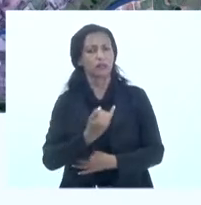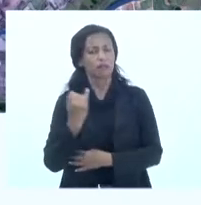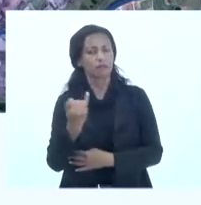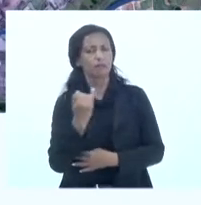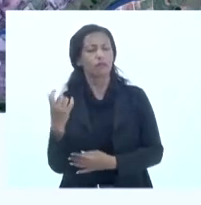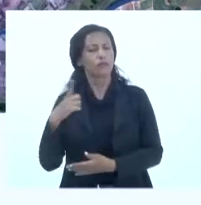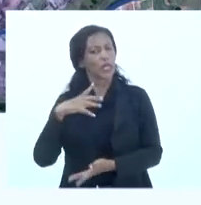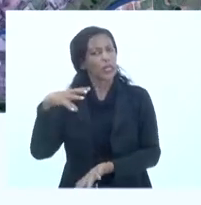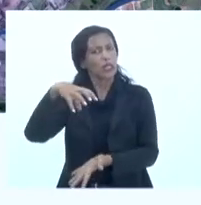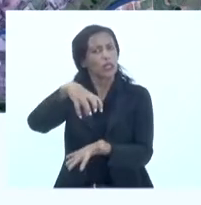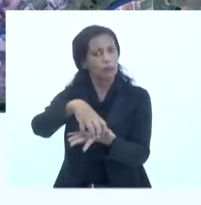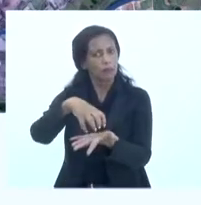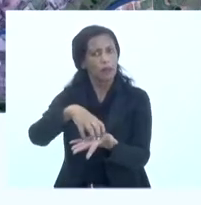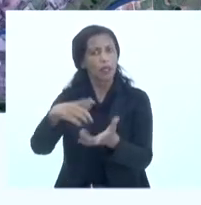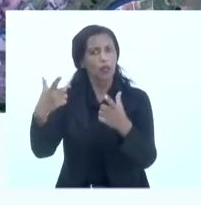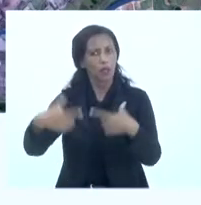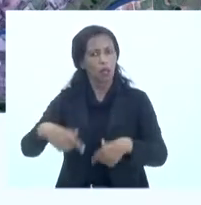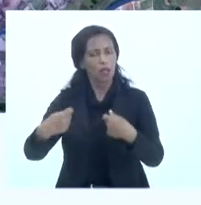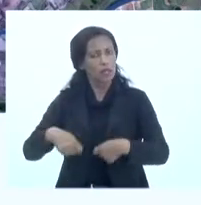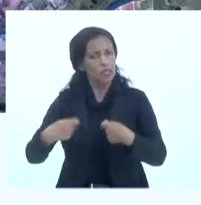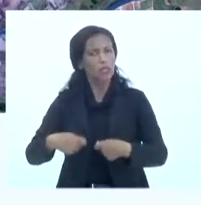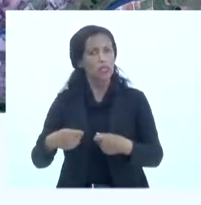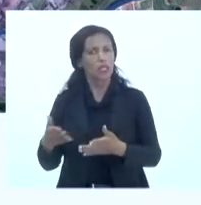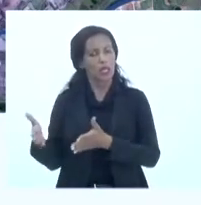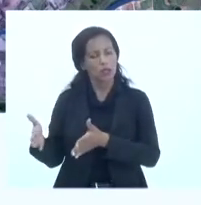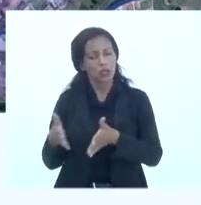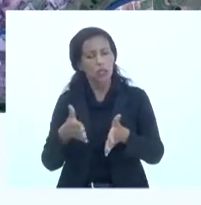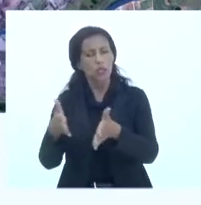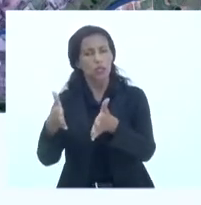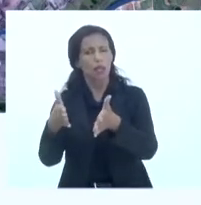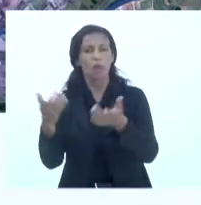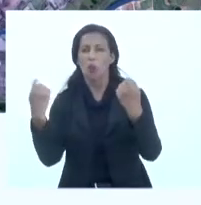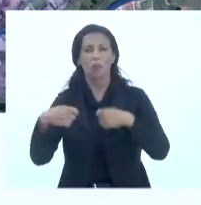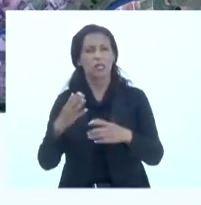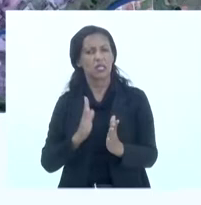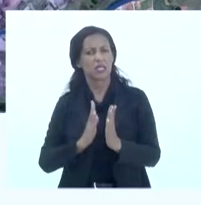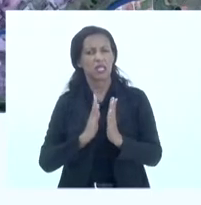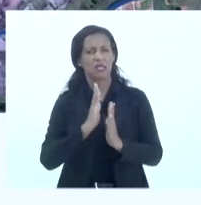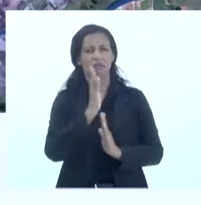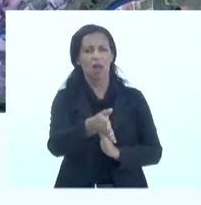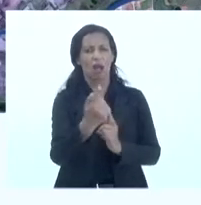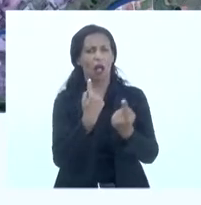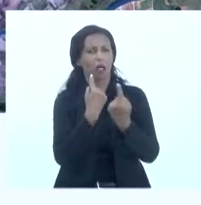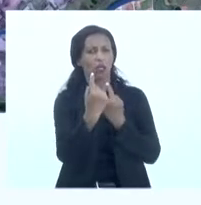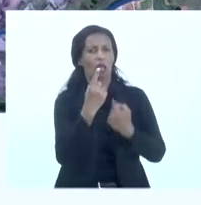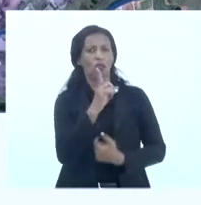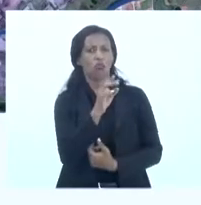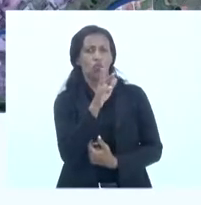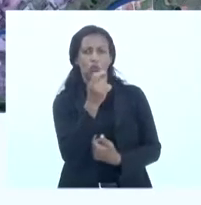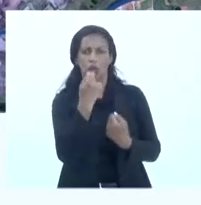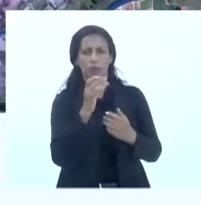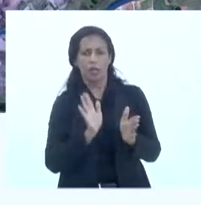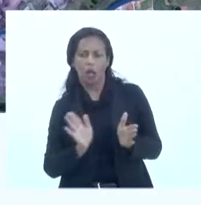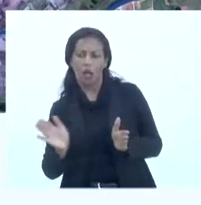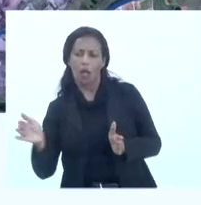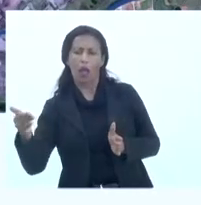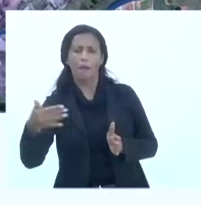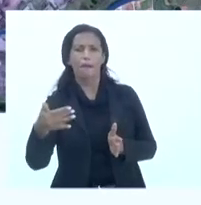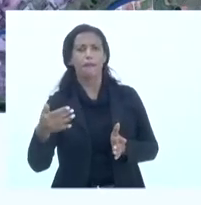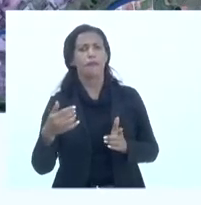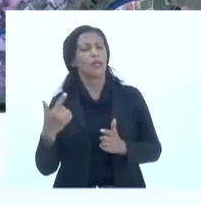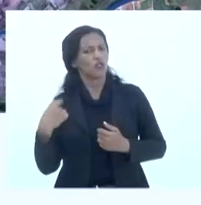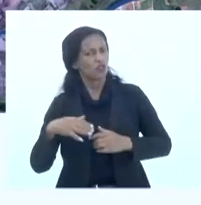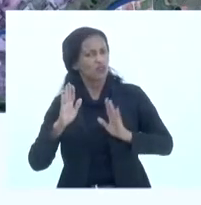instalam naquela região, sem também a necessidade dessa passagem pela Dutra. Então, esses são os principais projetos, muitos dos quais